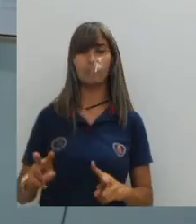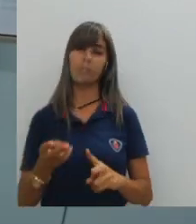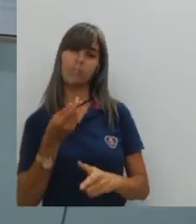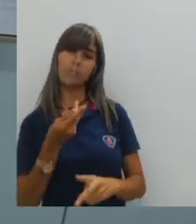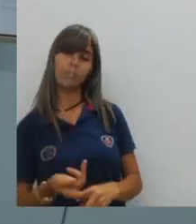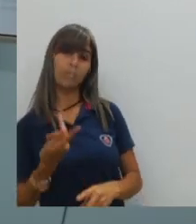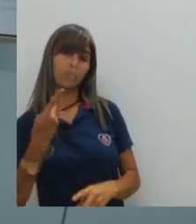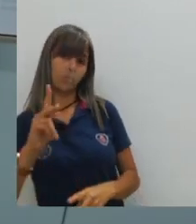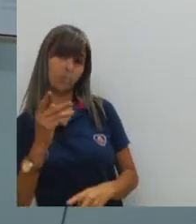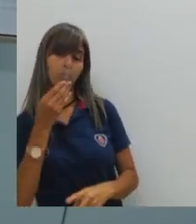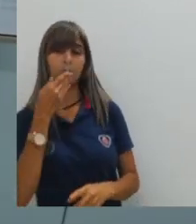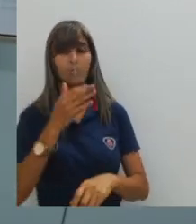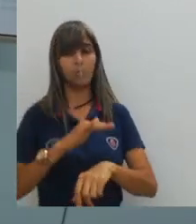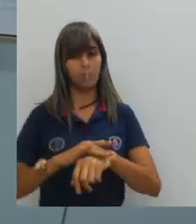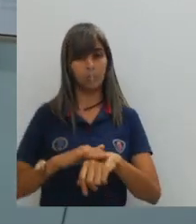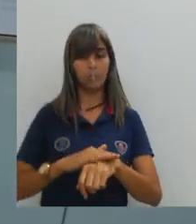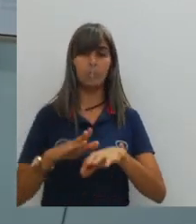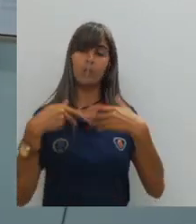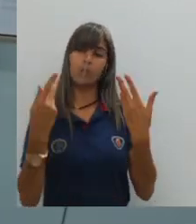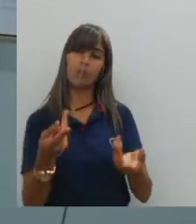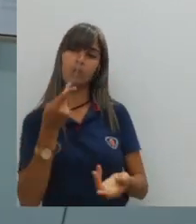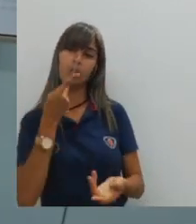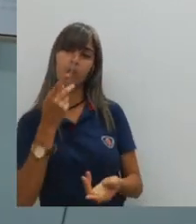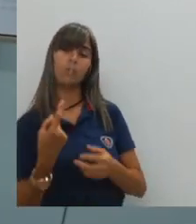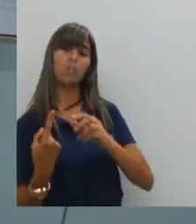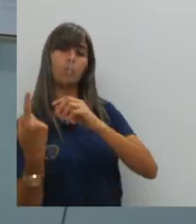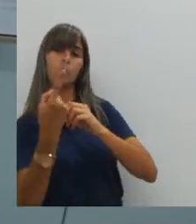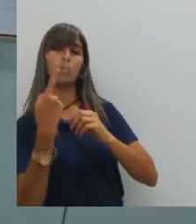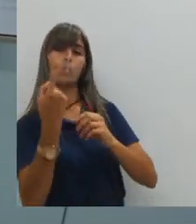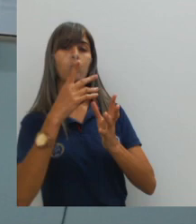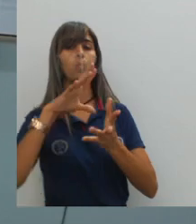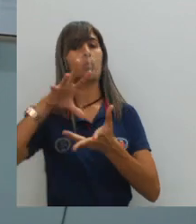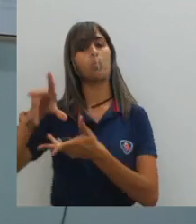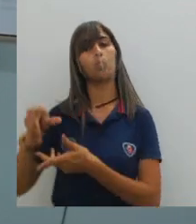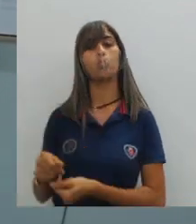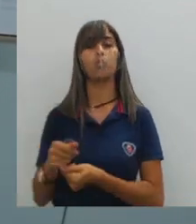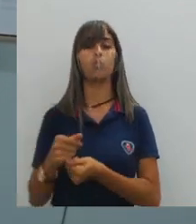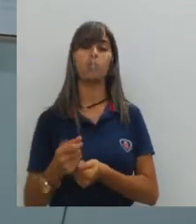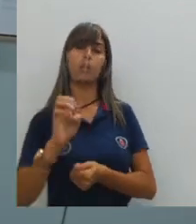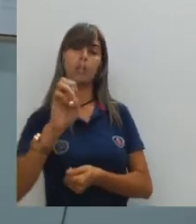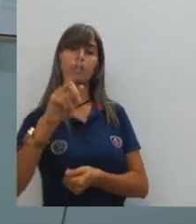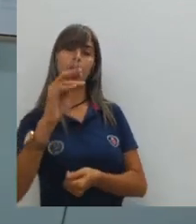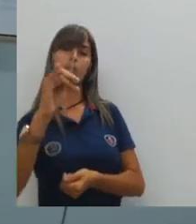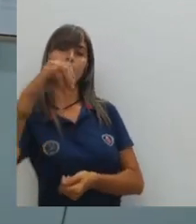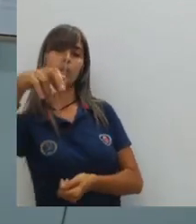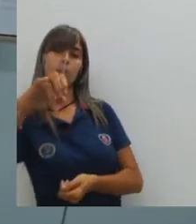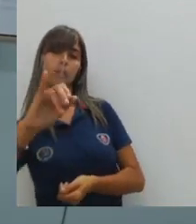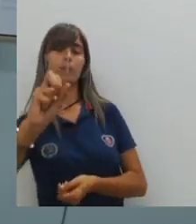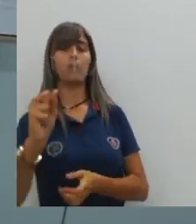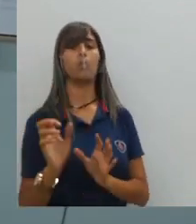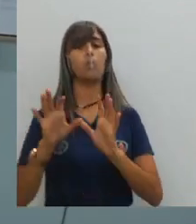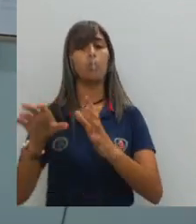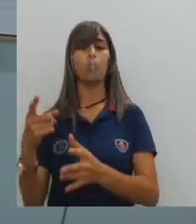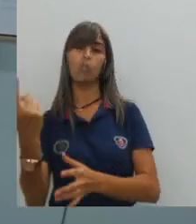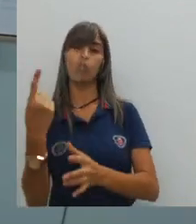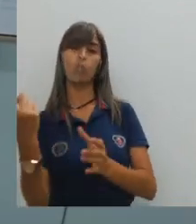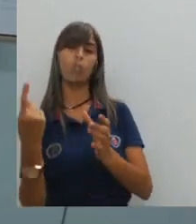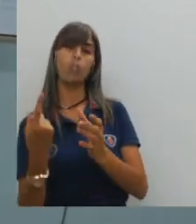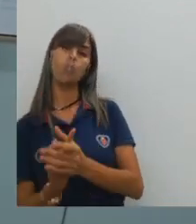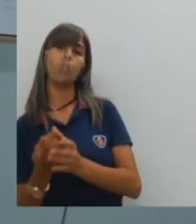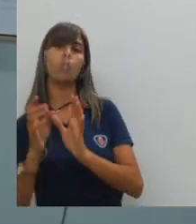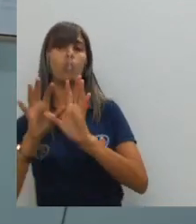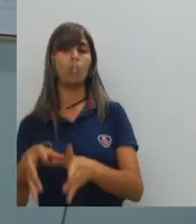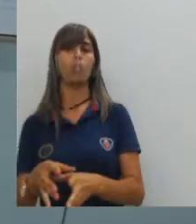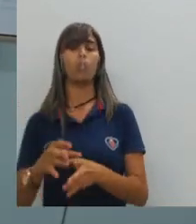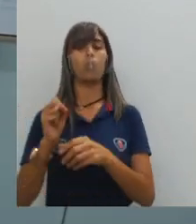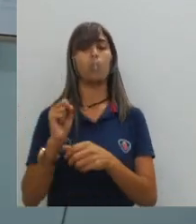e dos seus valores de mundo. Eu estou falando de uma única nação. Quando eu falo sobre etnia, eu estou falando de um único grupo social, tá certo?